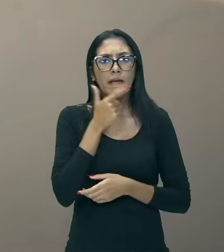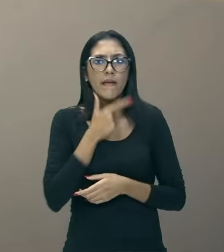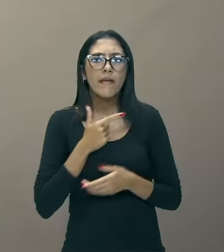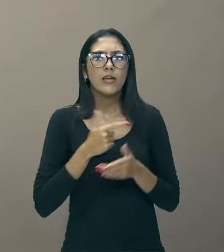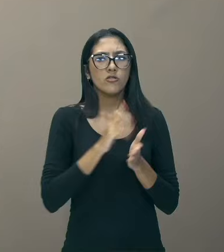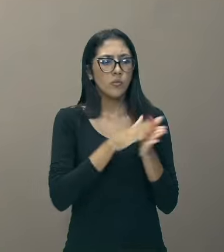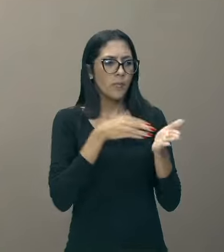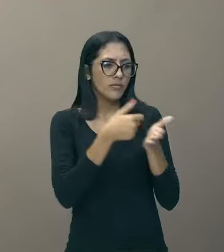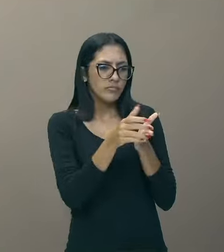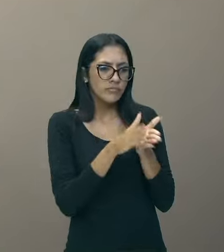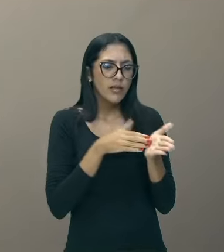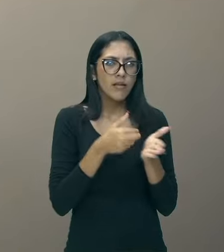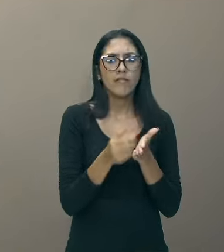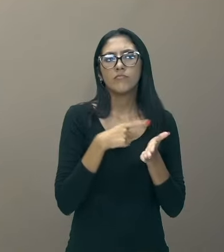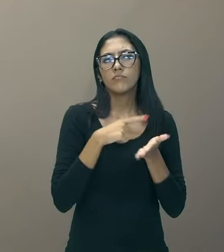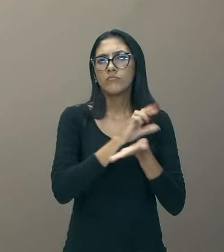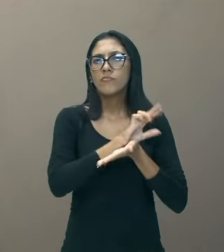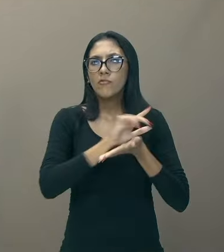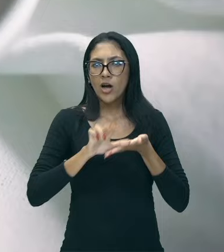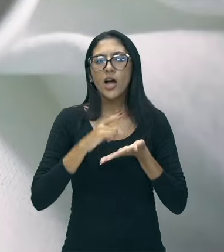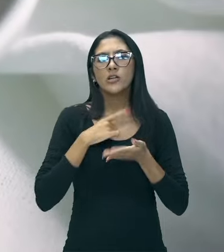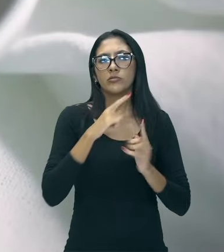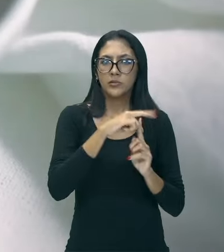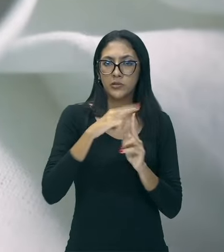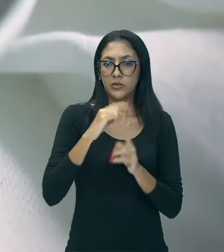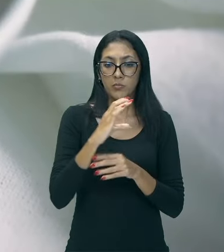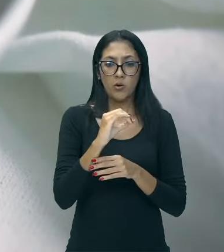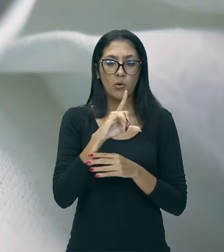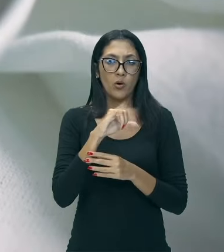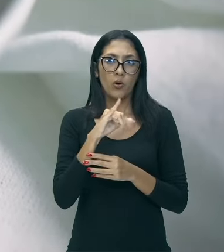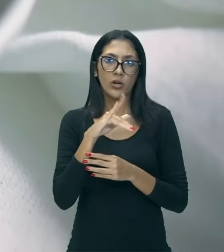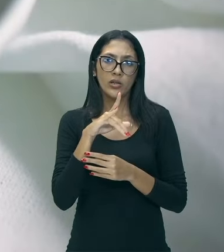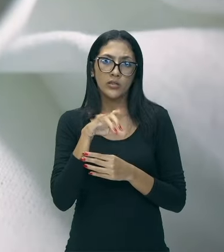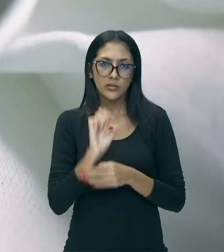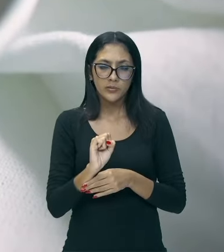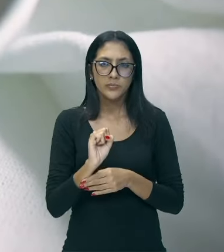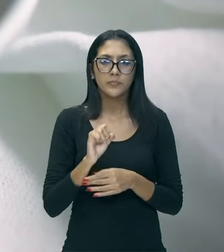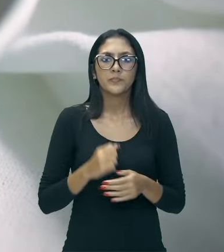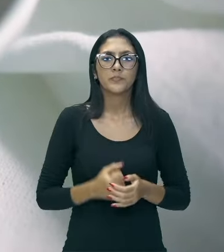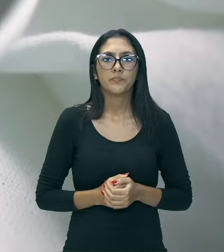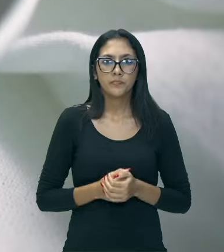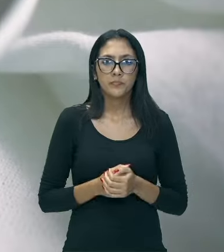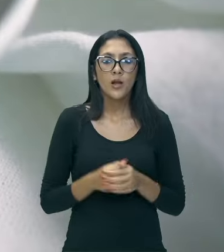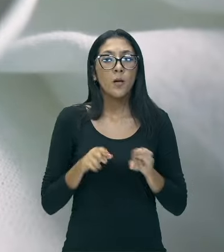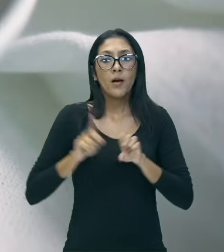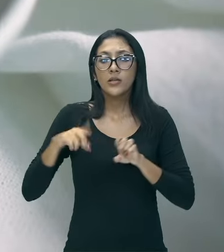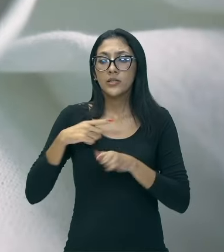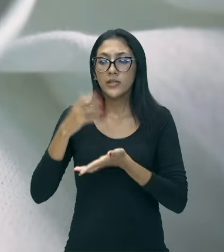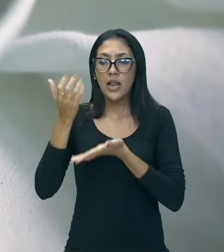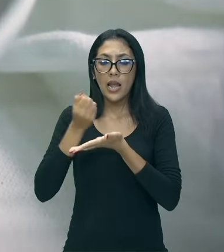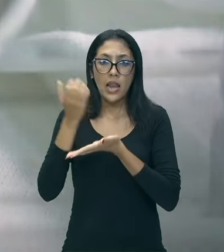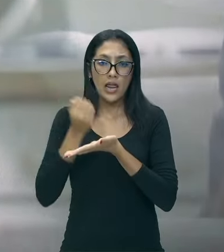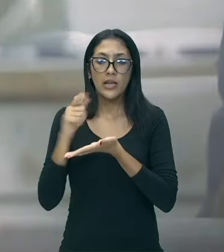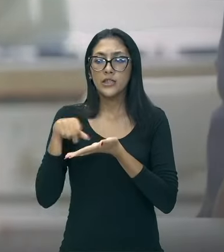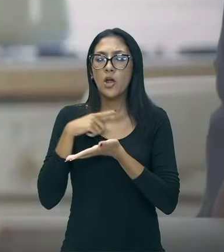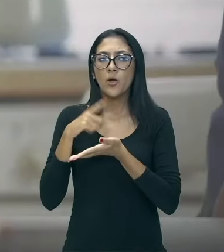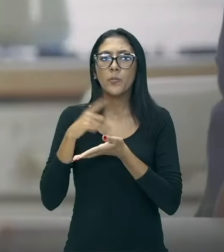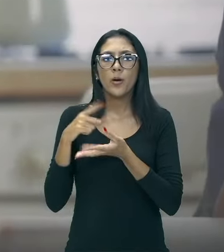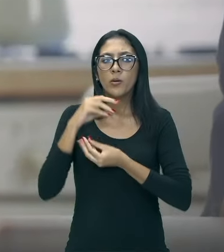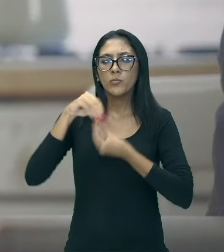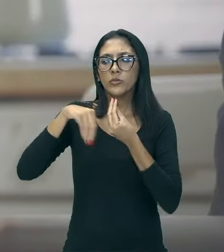cremosa, etc., são colóides. De forma mais precisa, o leite é uma emulsão,